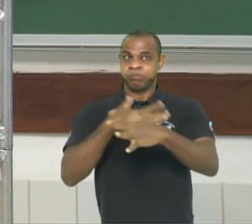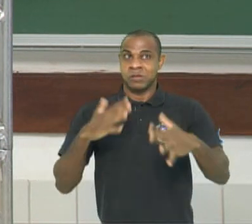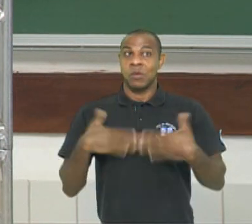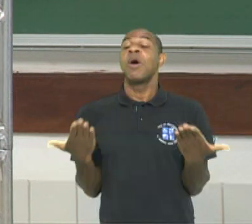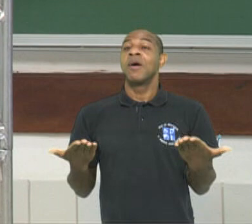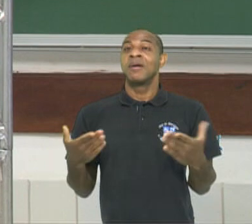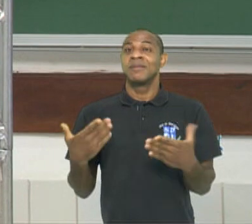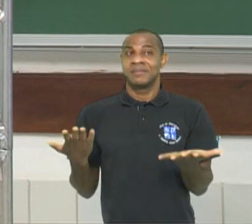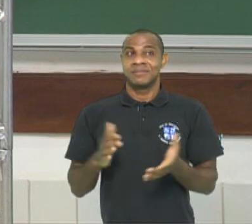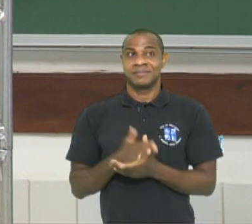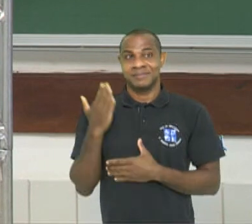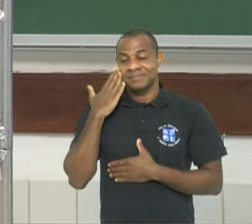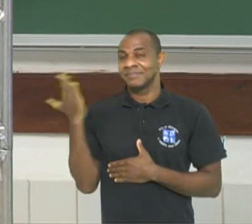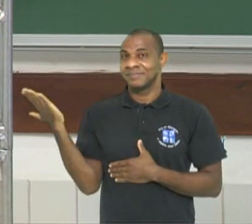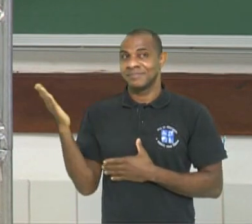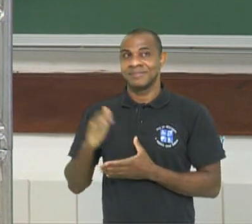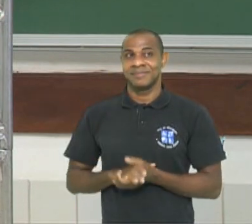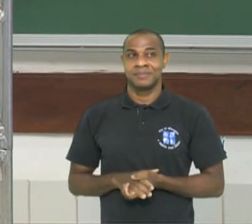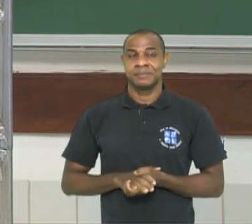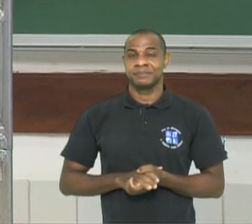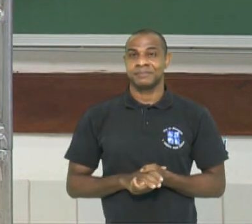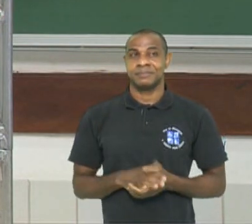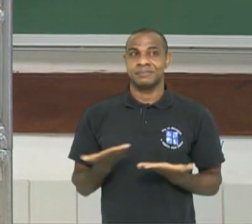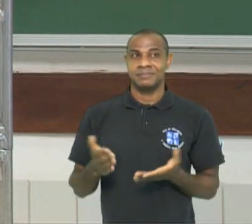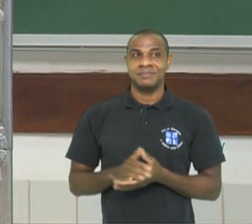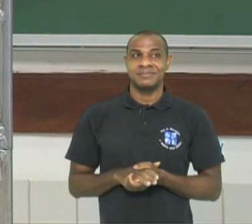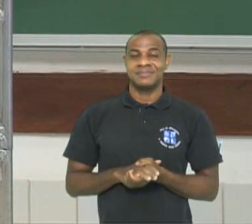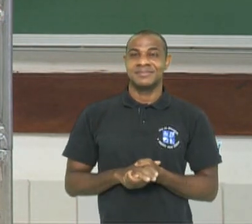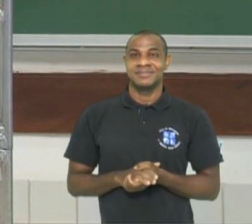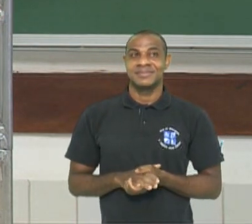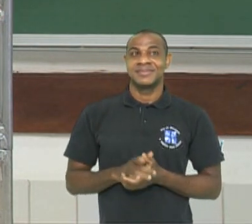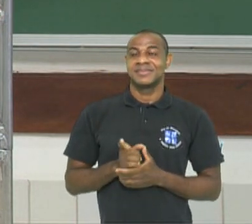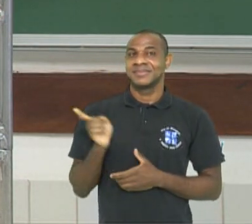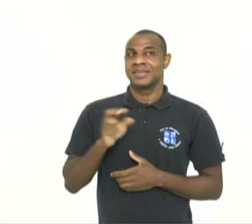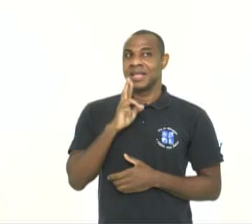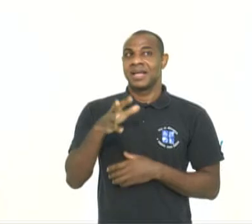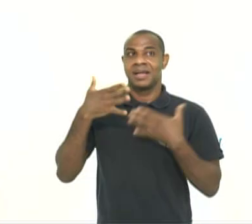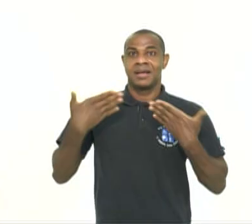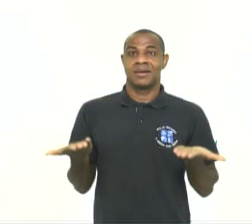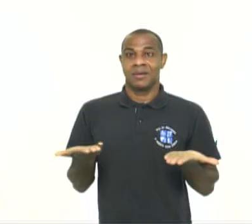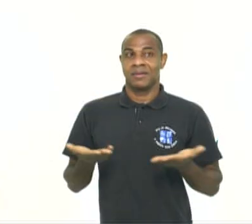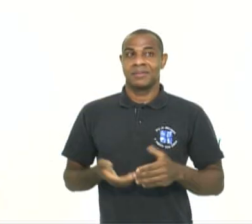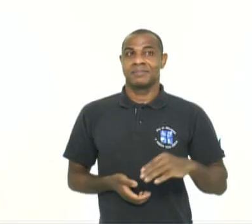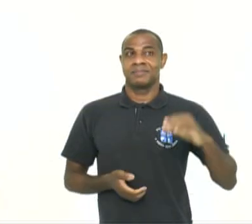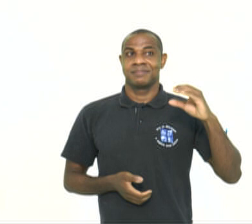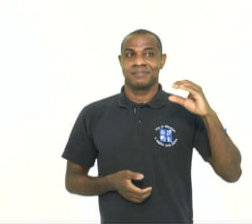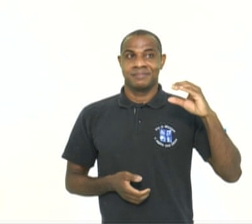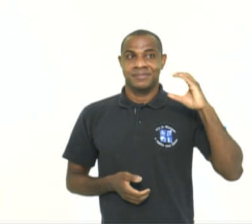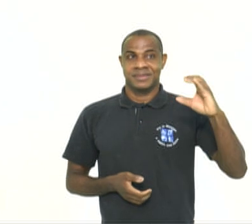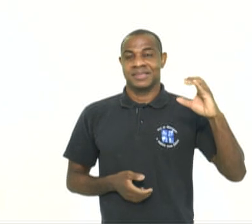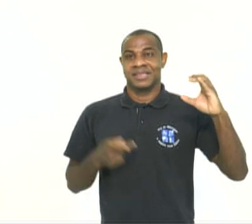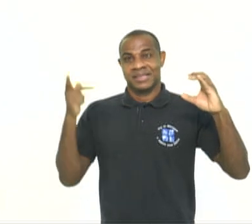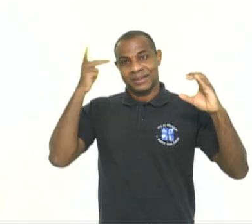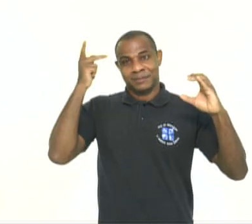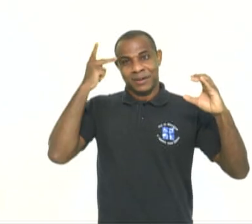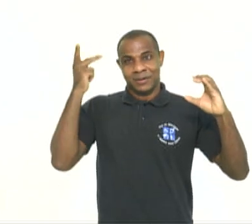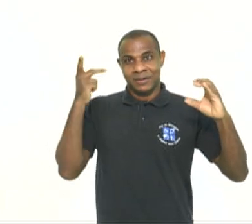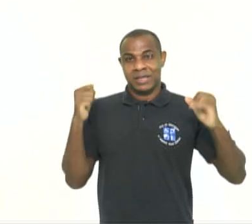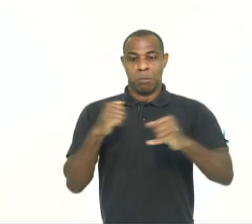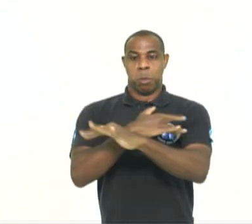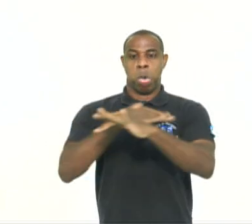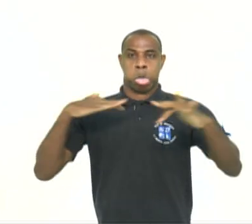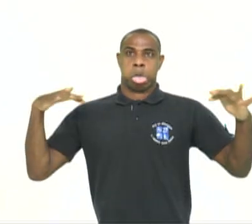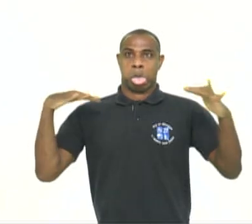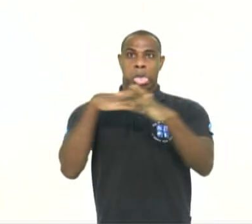resposta correta. E para o caso desse exercício, a resposta correta é São Paulo. Lembre que agora há pouco a gente